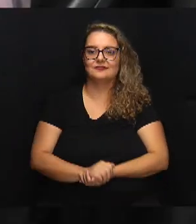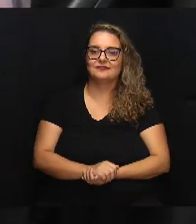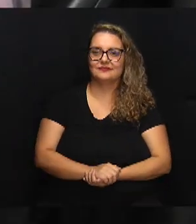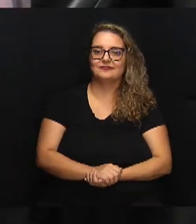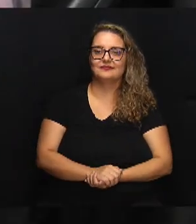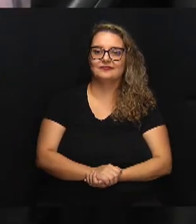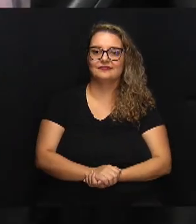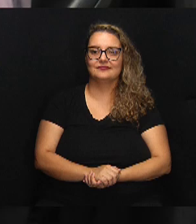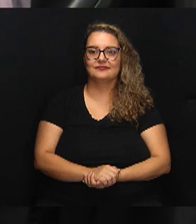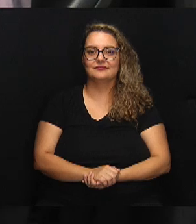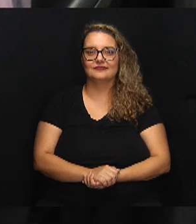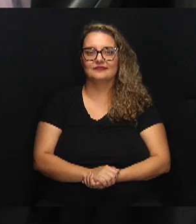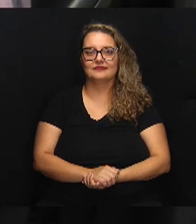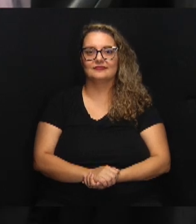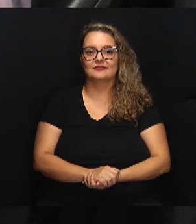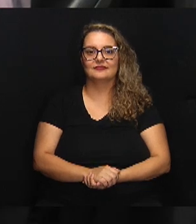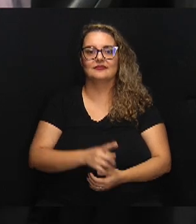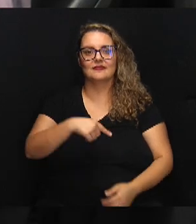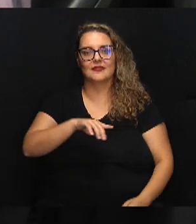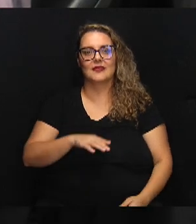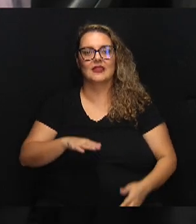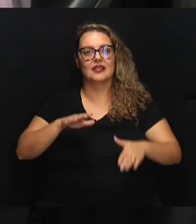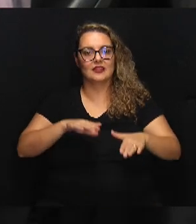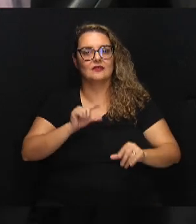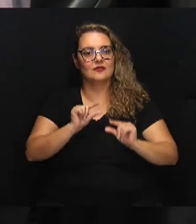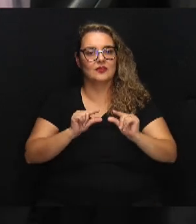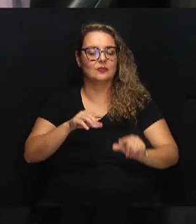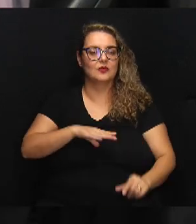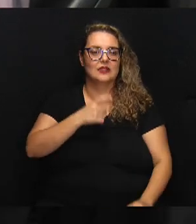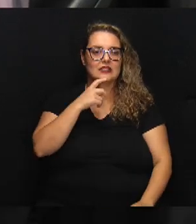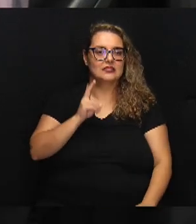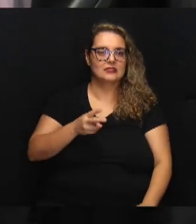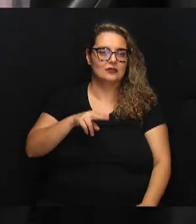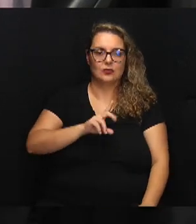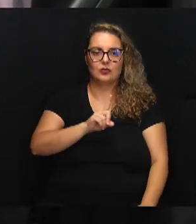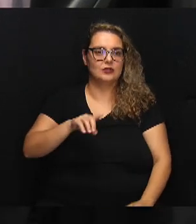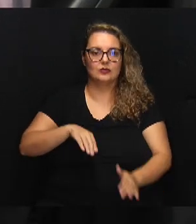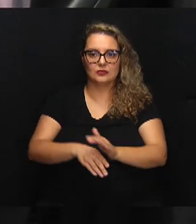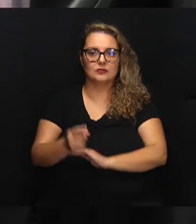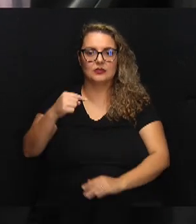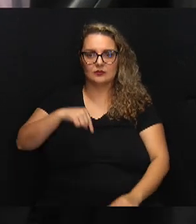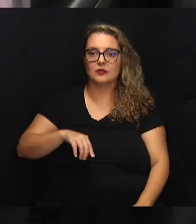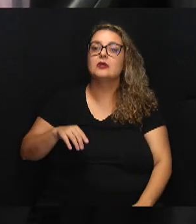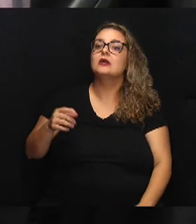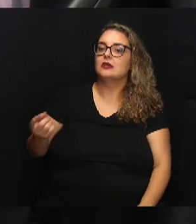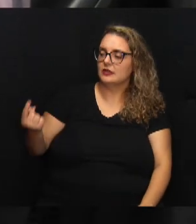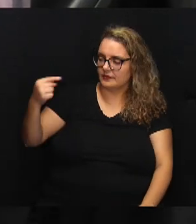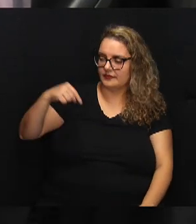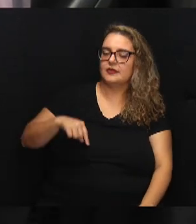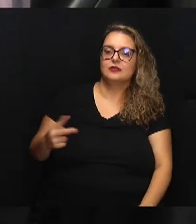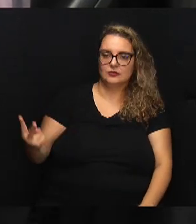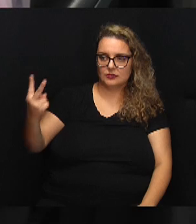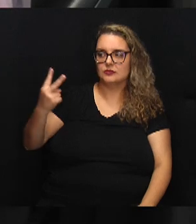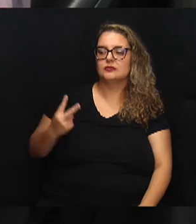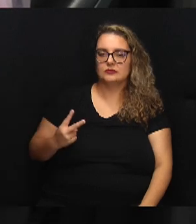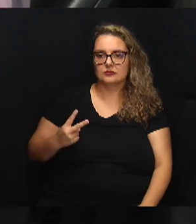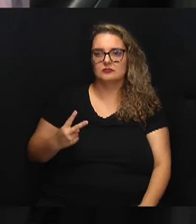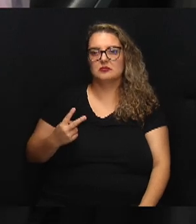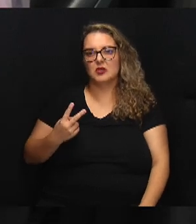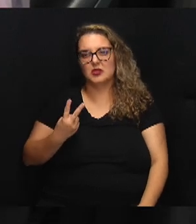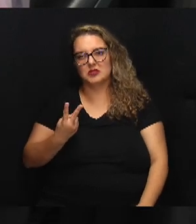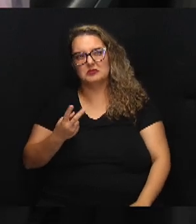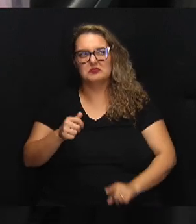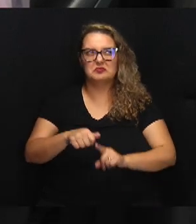foi aí agora eles ficam um pouquinho em Campinas sempre ou eles não costumam vir para cá? Eles vêm. Eles vêm. Pelo menos uns 2 em